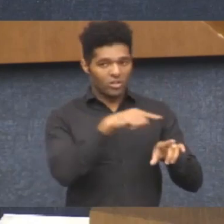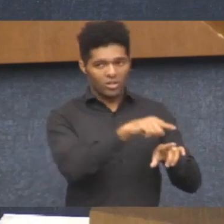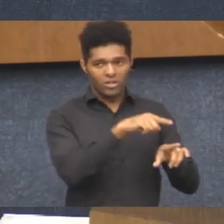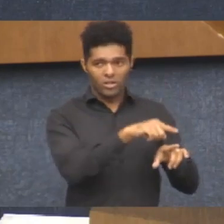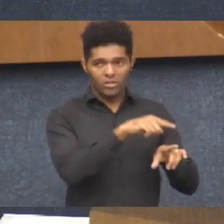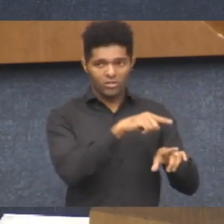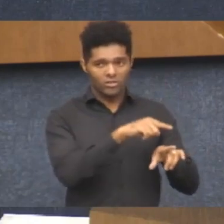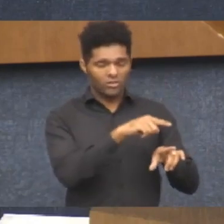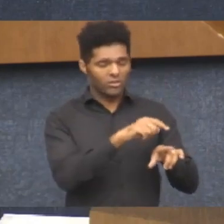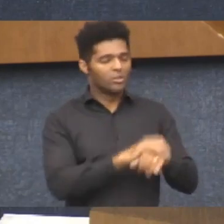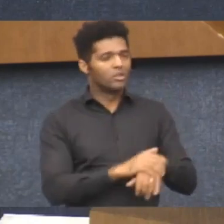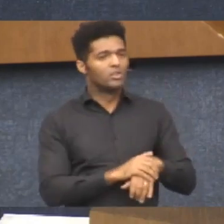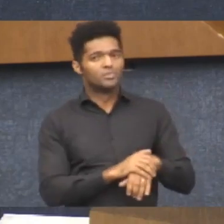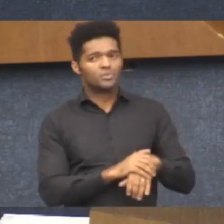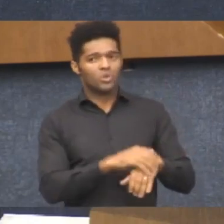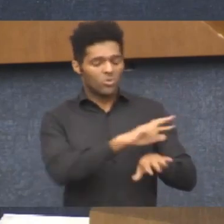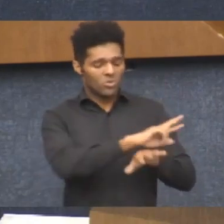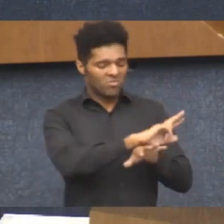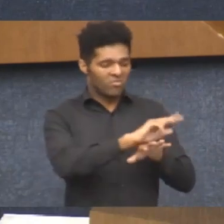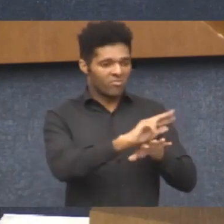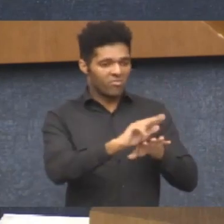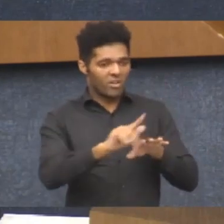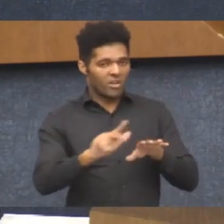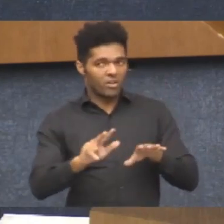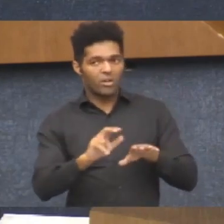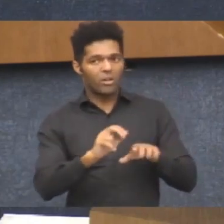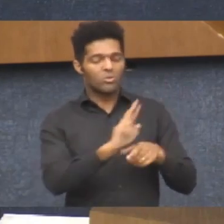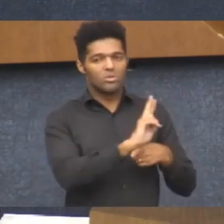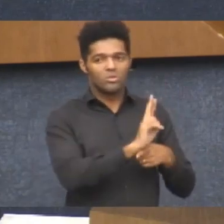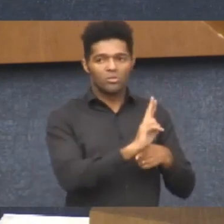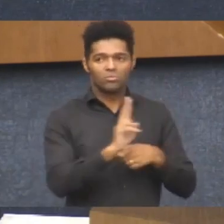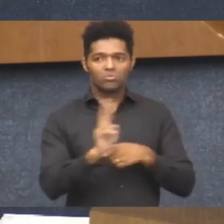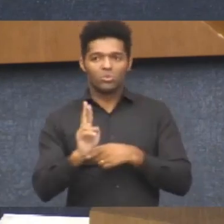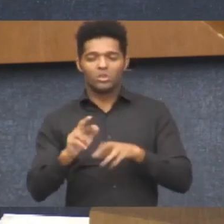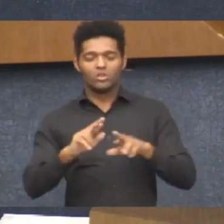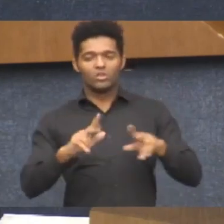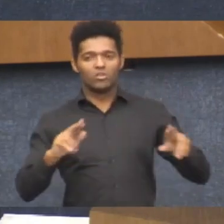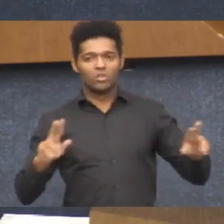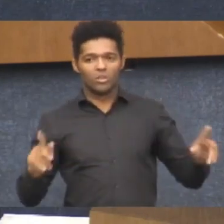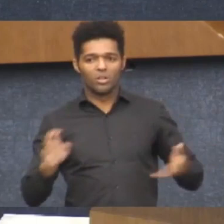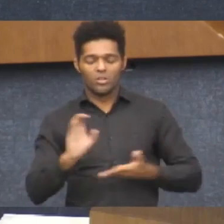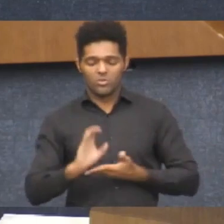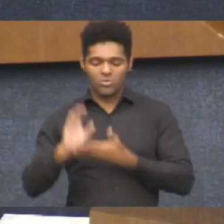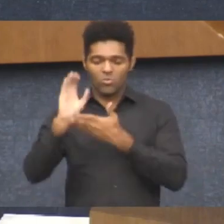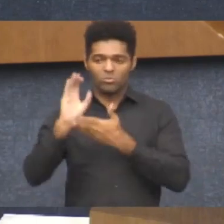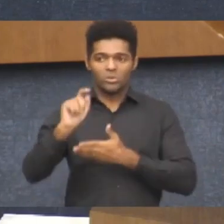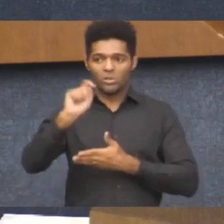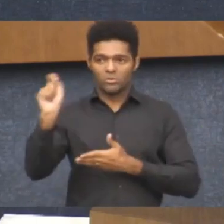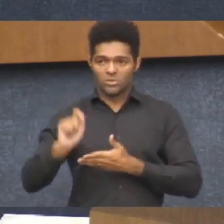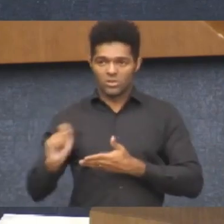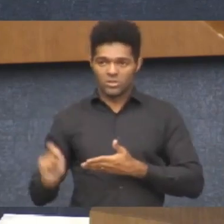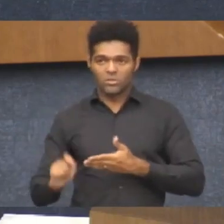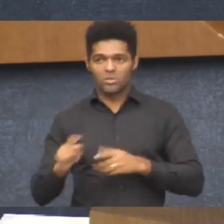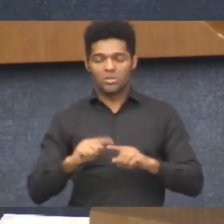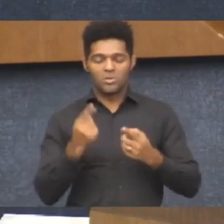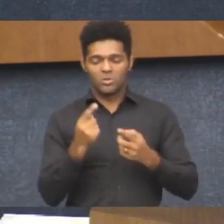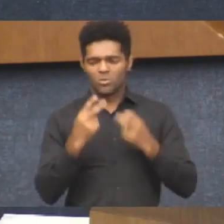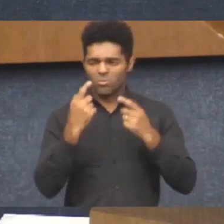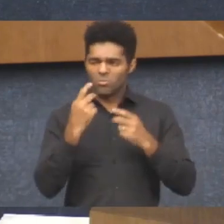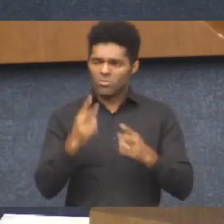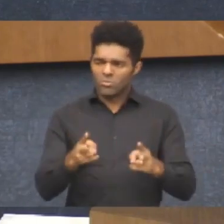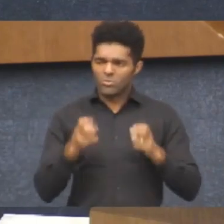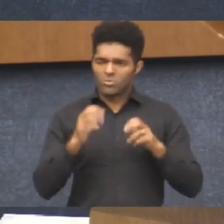cargos, mas o que tem de mais bacana nessa cerimônia é essa plateia. Eu olho para aqui e penso em cada um